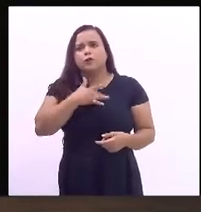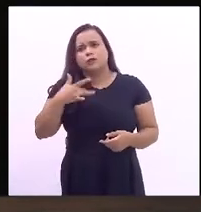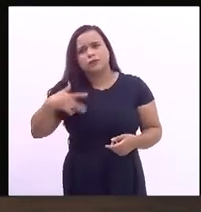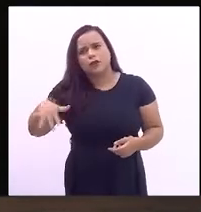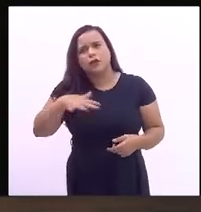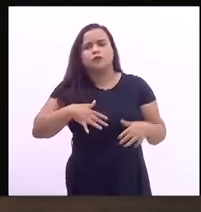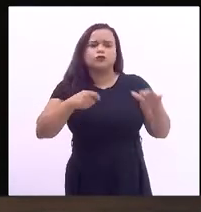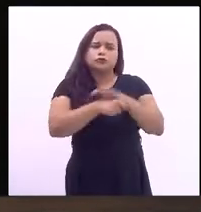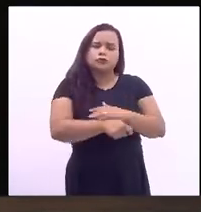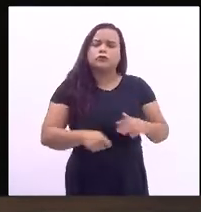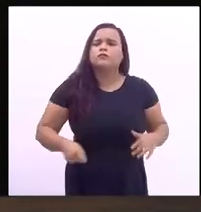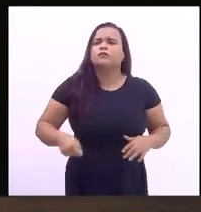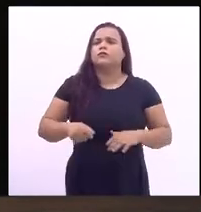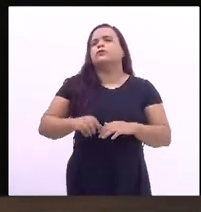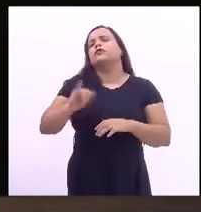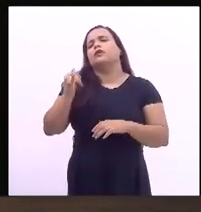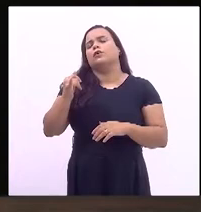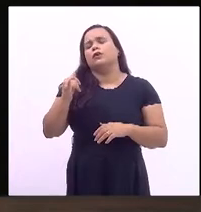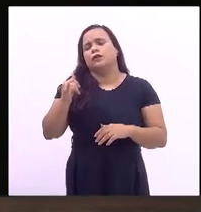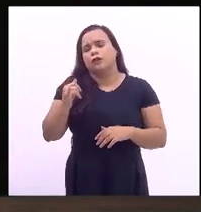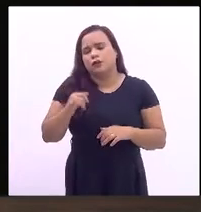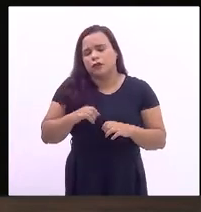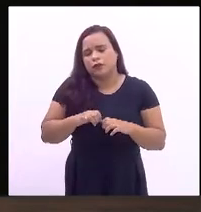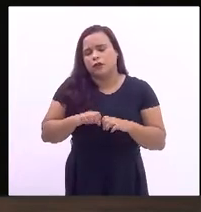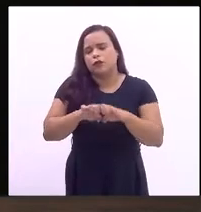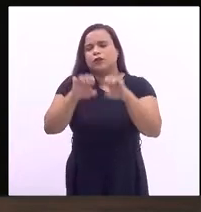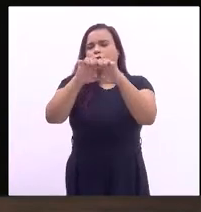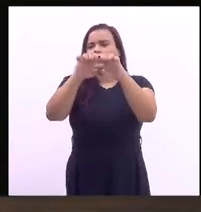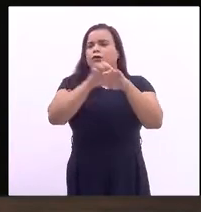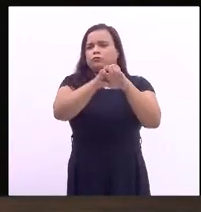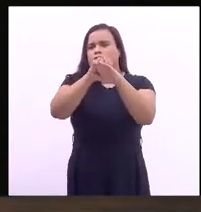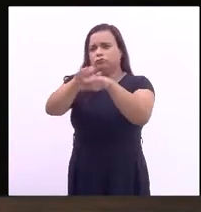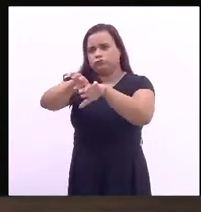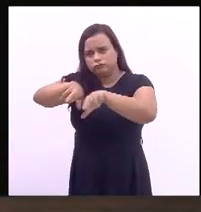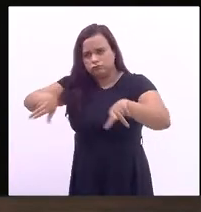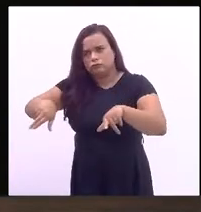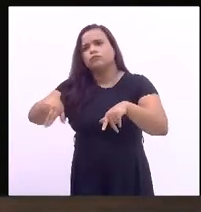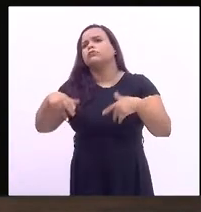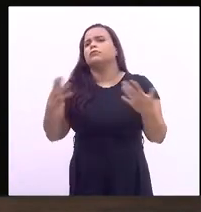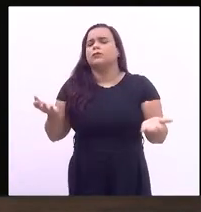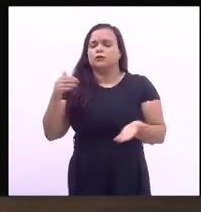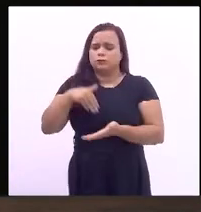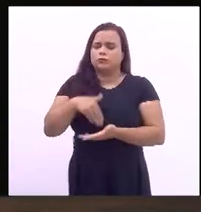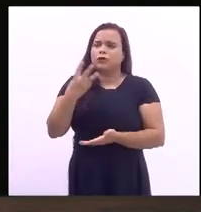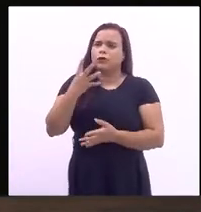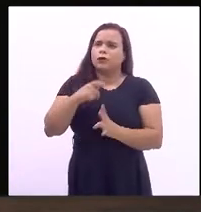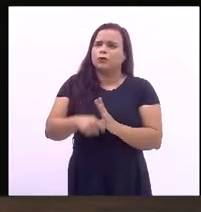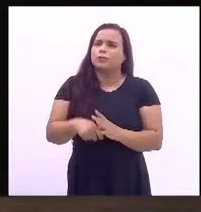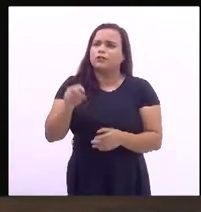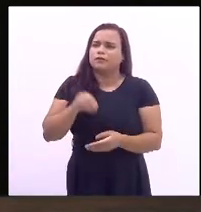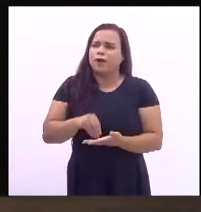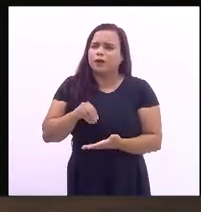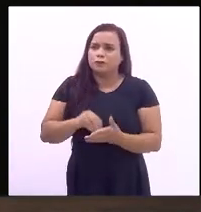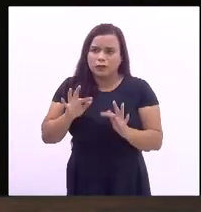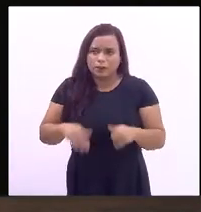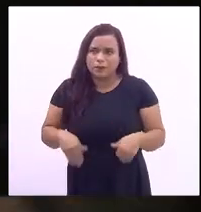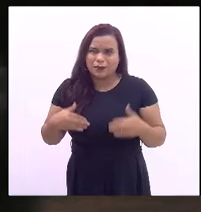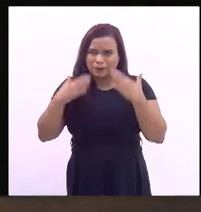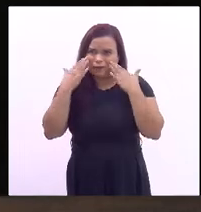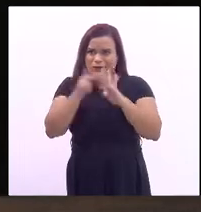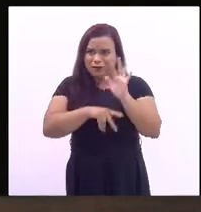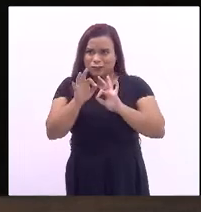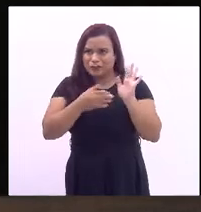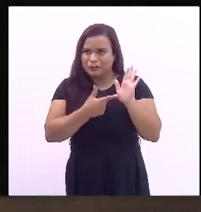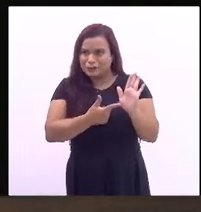investir em infraestrutura aí é válido mas no final faltando quatro meses para acabar o governo apresentam projeto comecei aqui